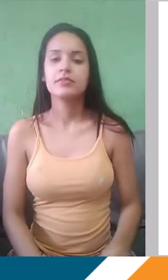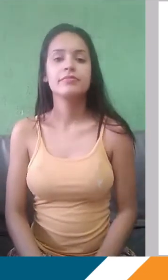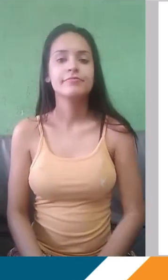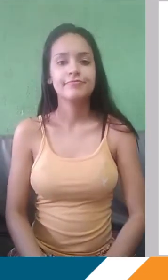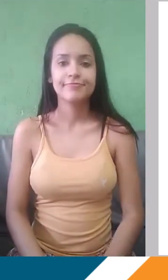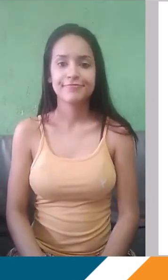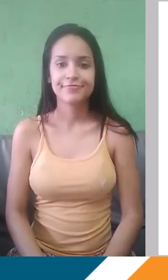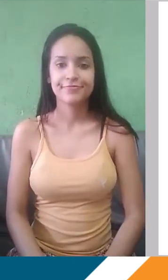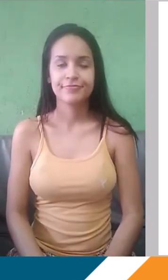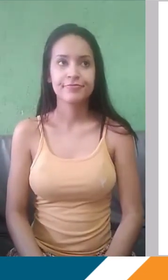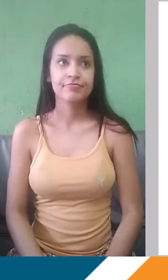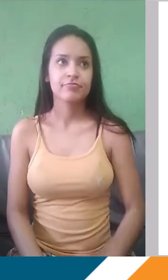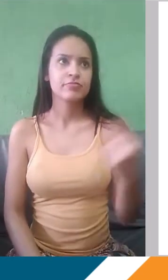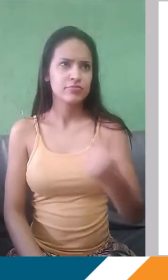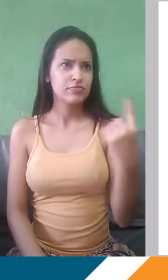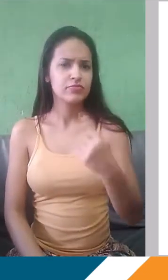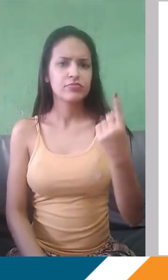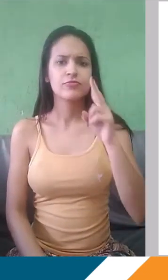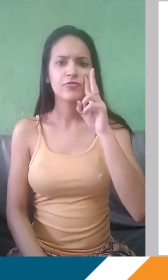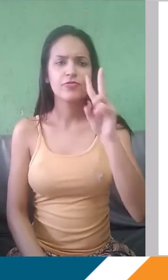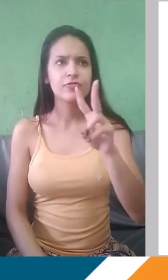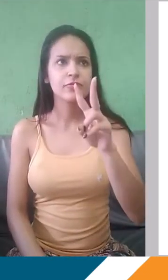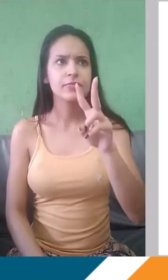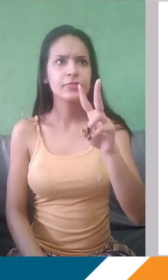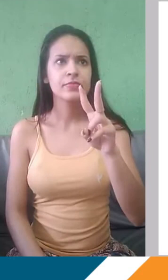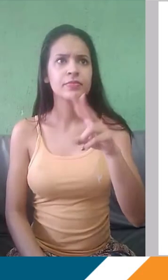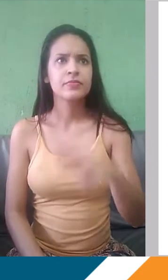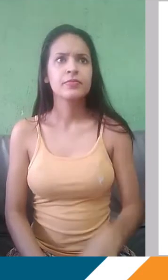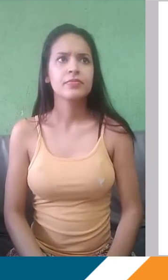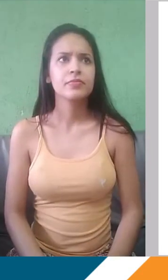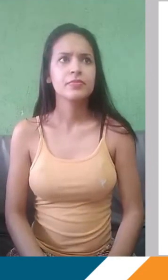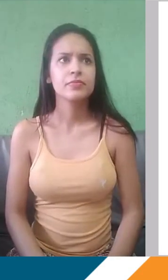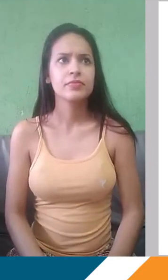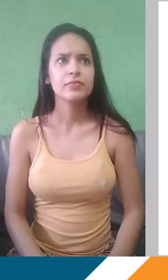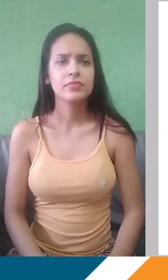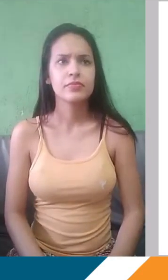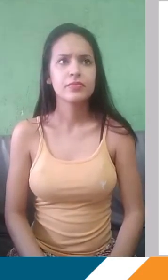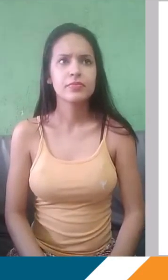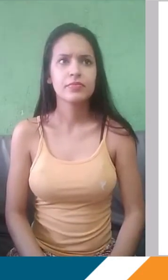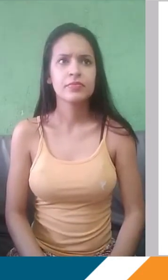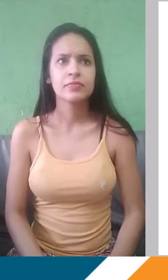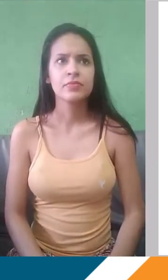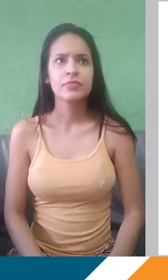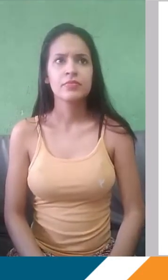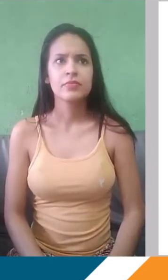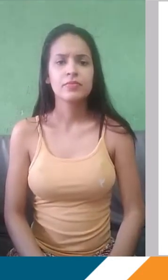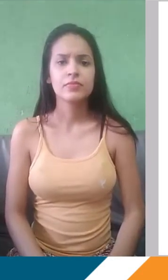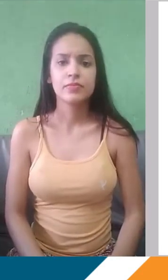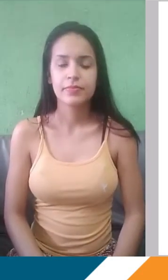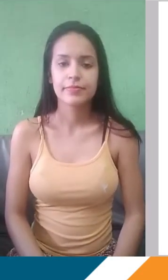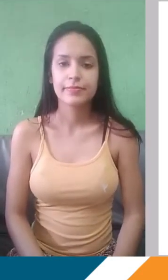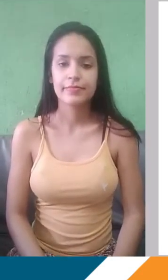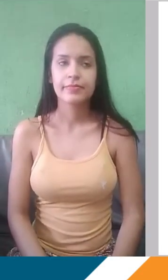Assim, observa-se que, nos dois primeiros versos, ocorre personificação, também chamada